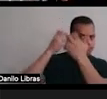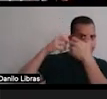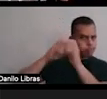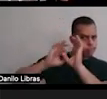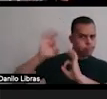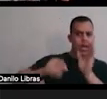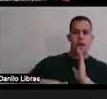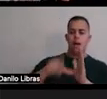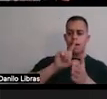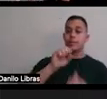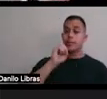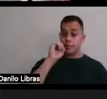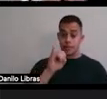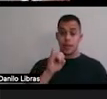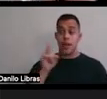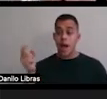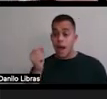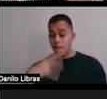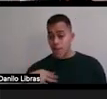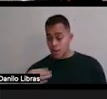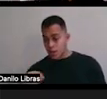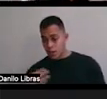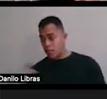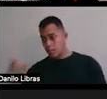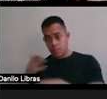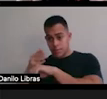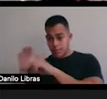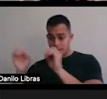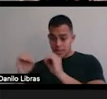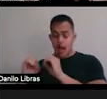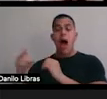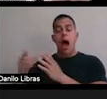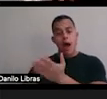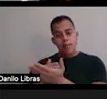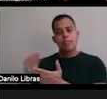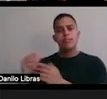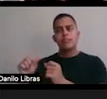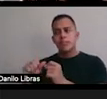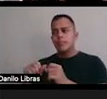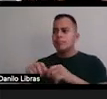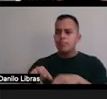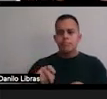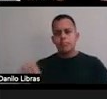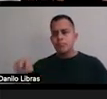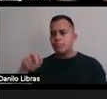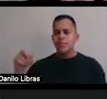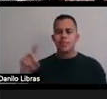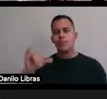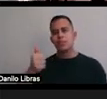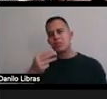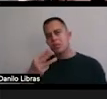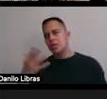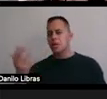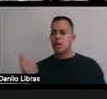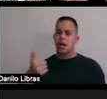o filhote sedentário ele vai começar a fazer um determinado comportamento lá no dia 13, 14, o